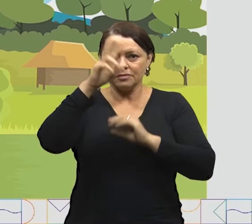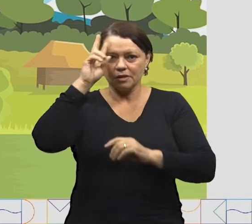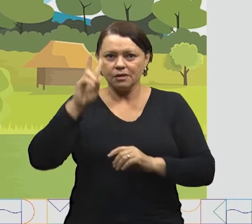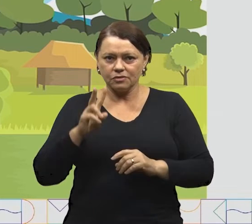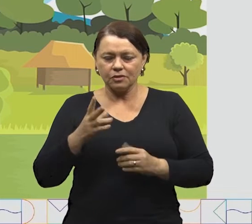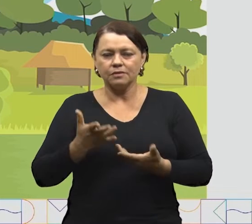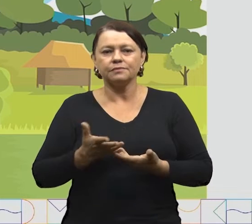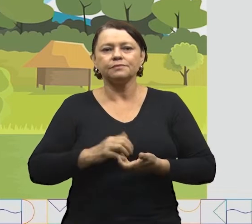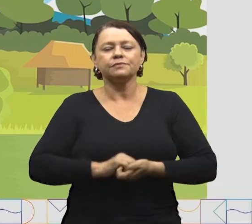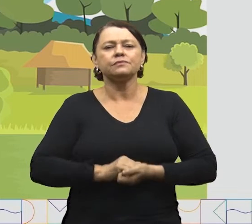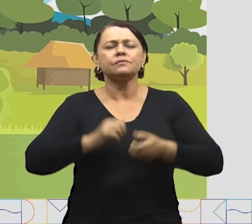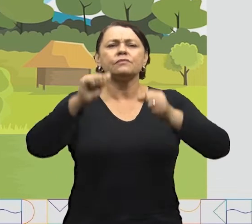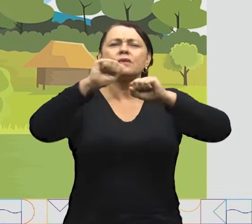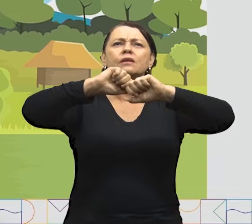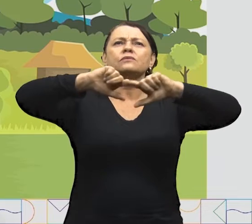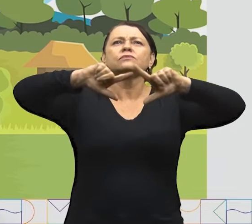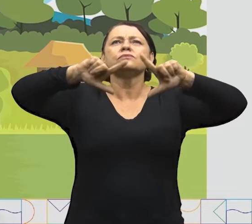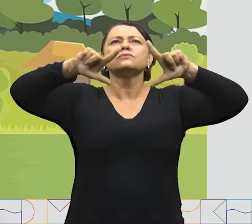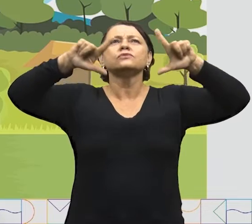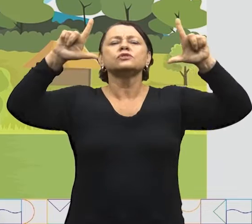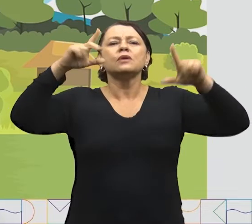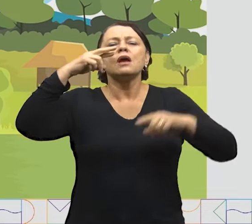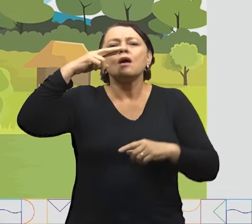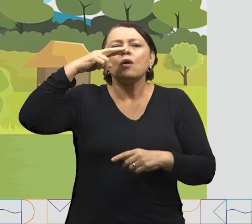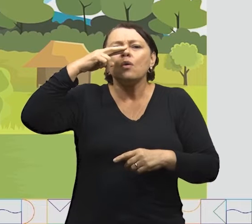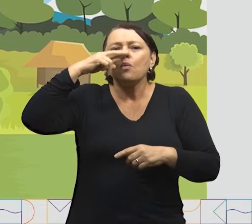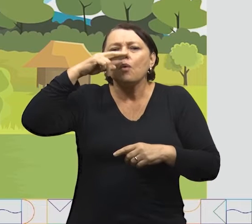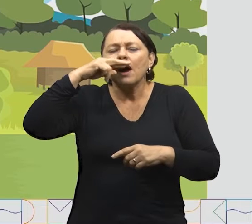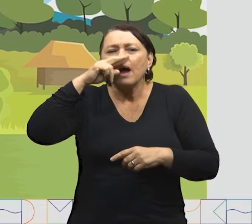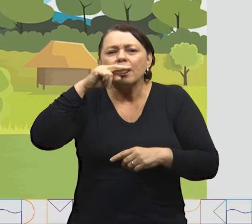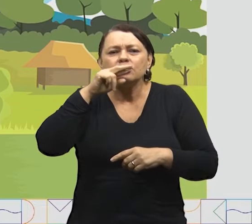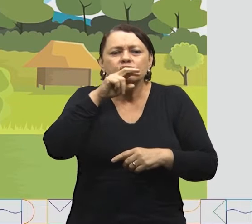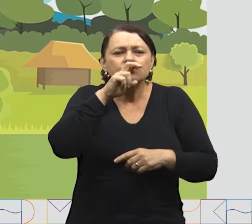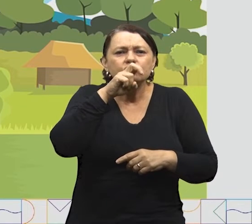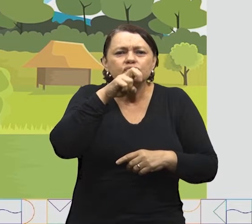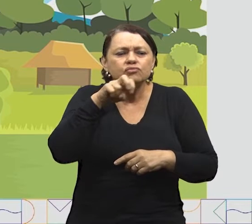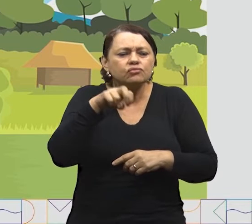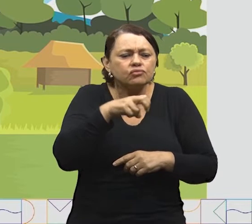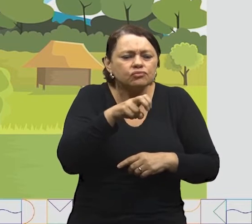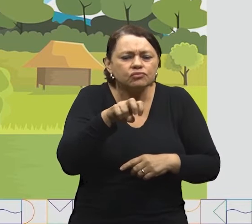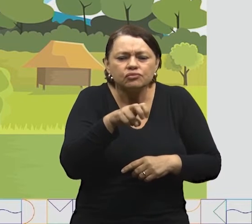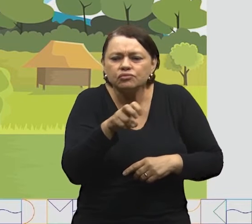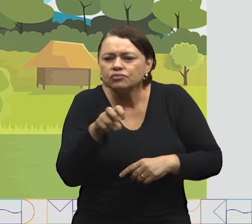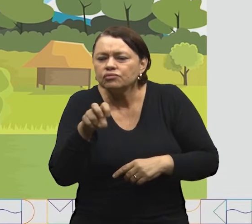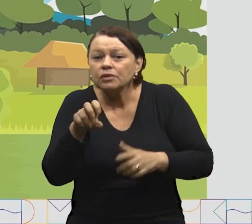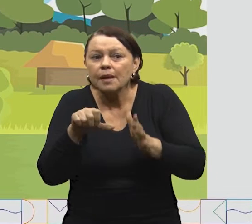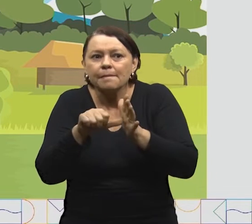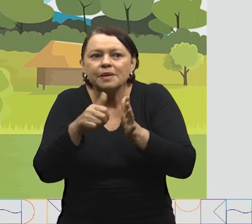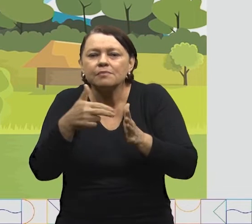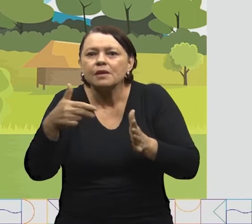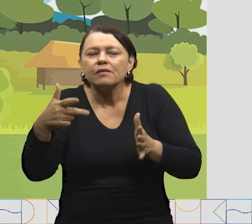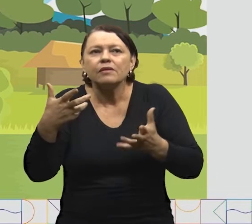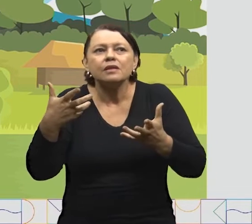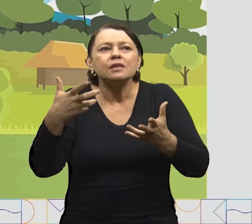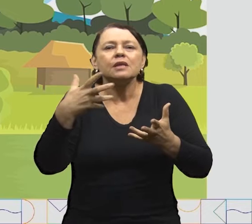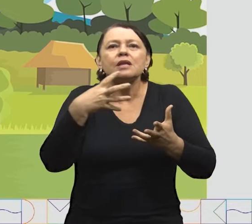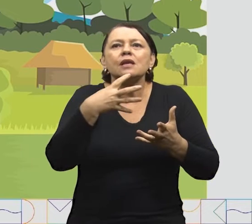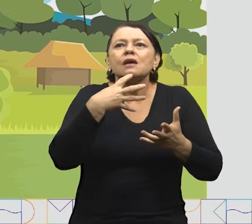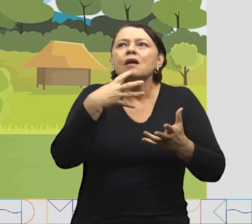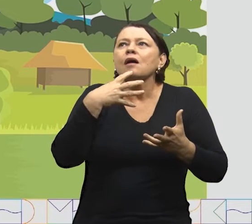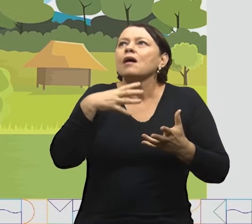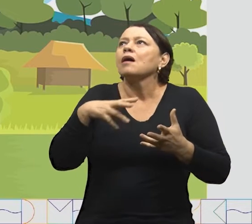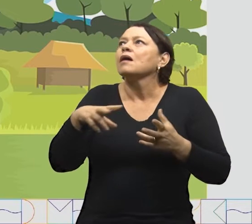lá? Certa manhã, um ratinho saiu do buraco pela primeira vez. Queria conhecer o mundo